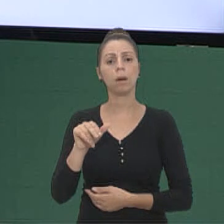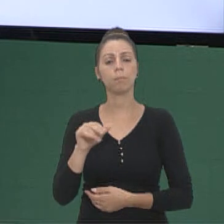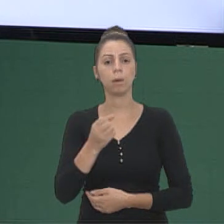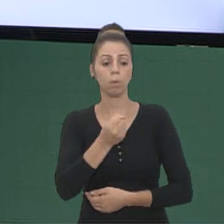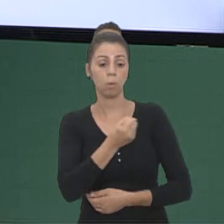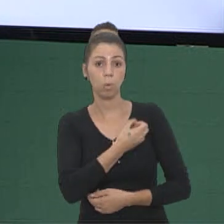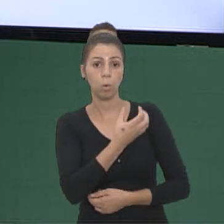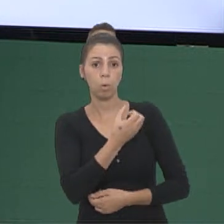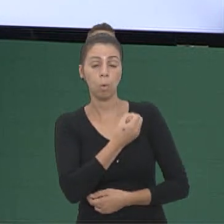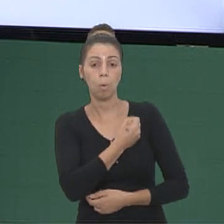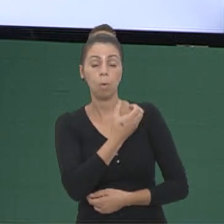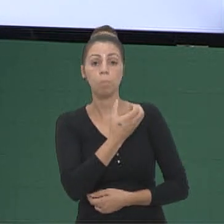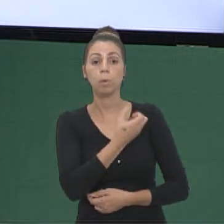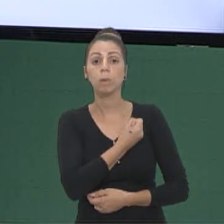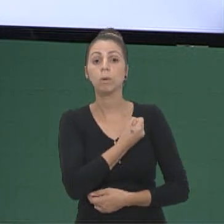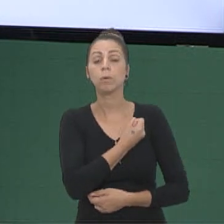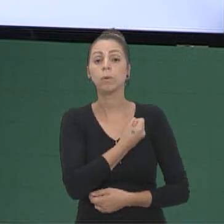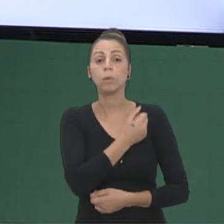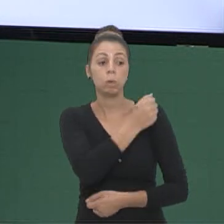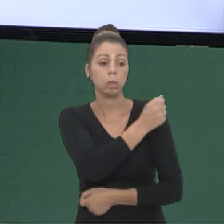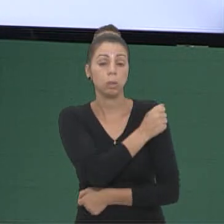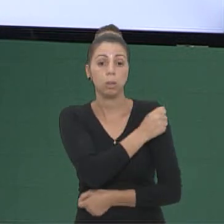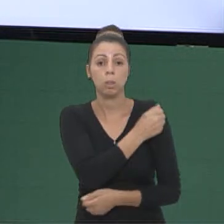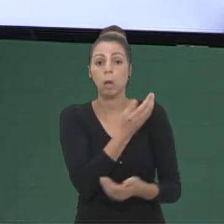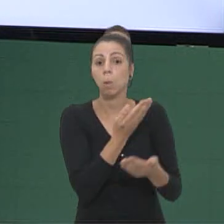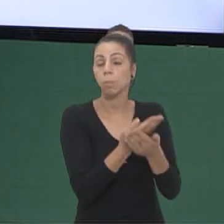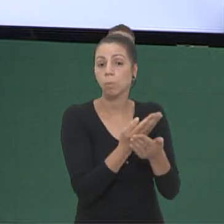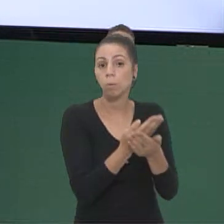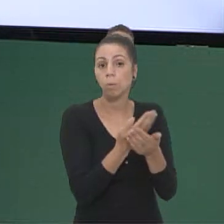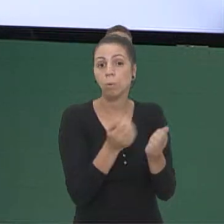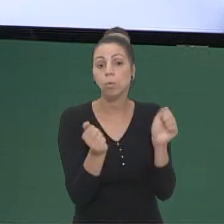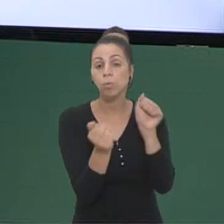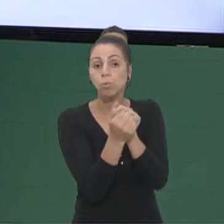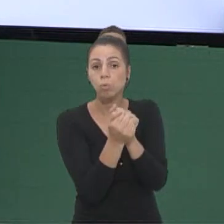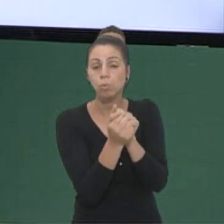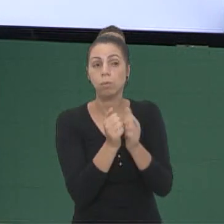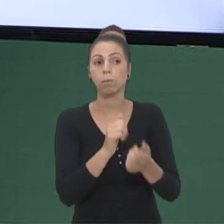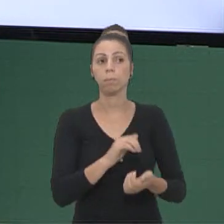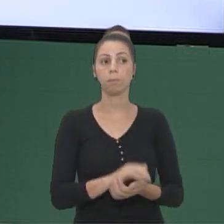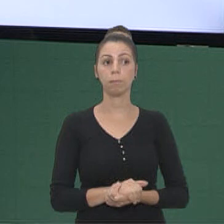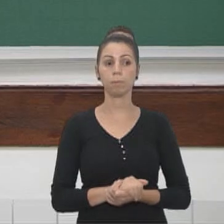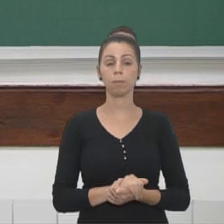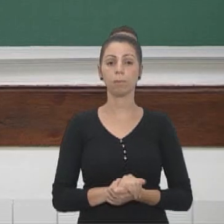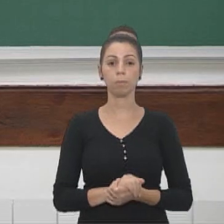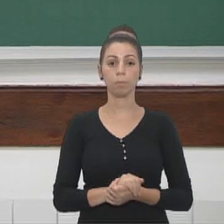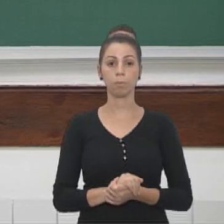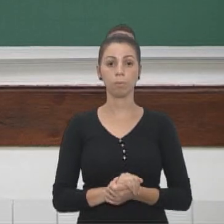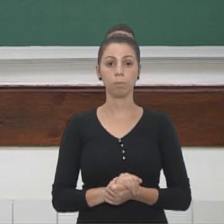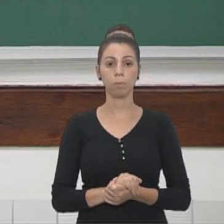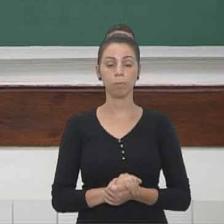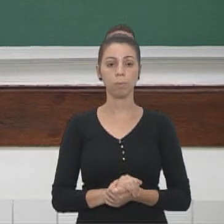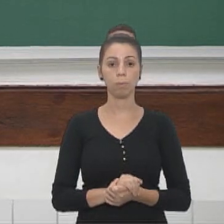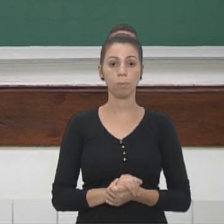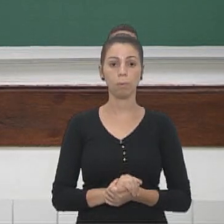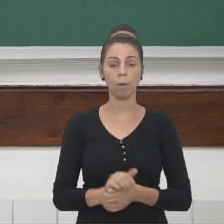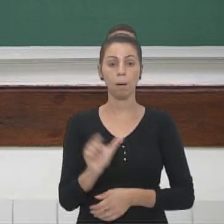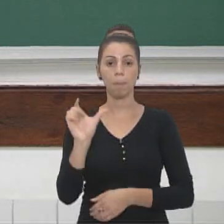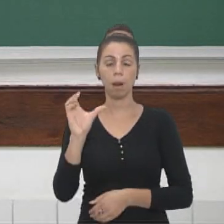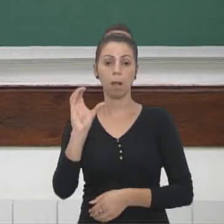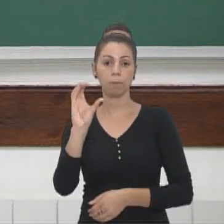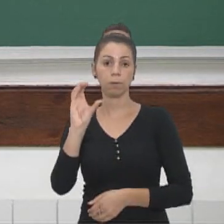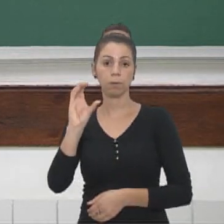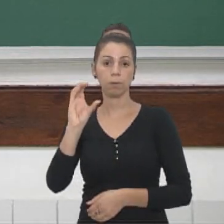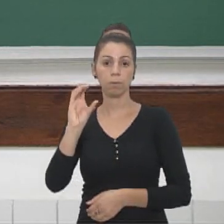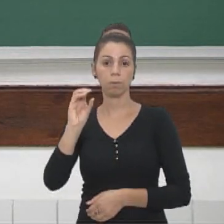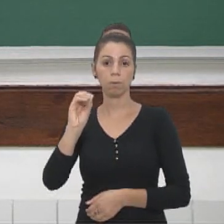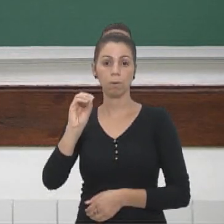nos acompanham. O número de estudantes. Color. Olha só a palavrinha masculina em espanhol, el